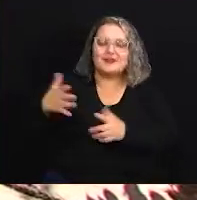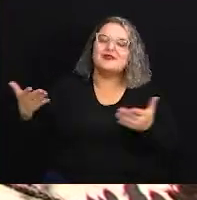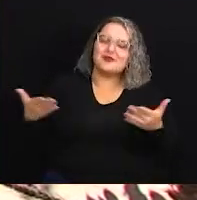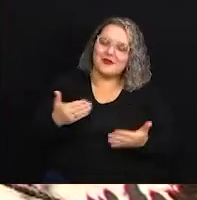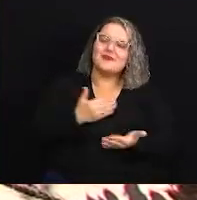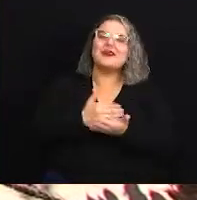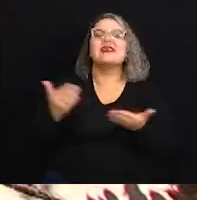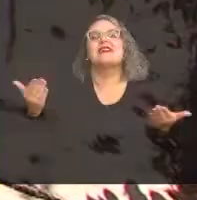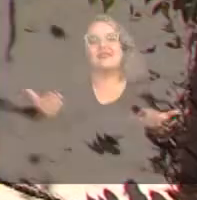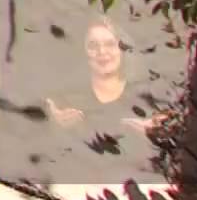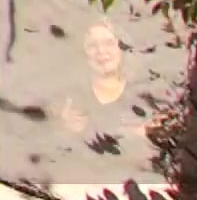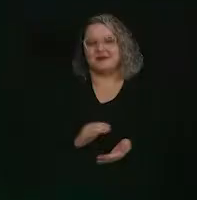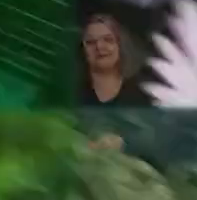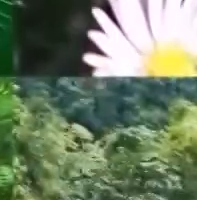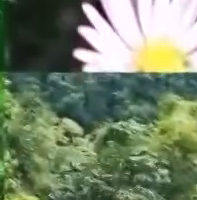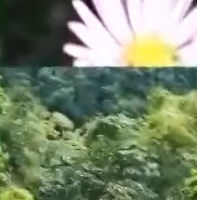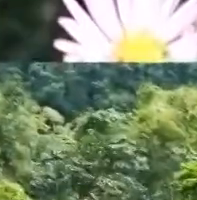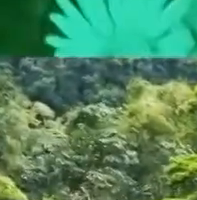começa agora!